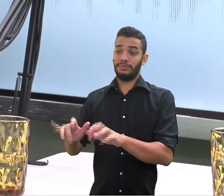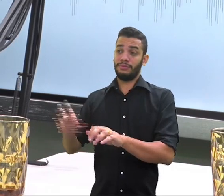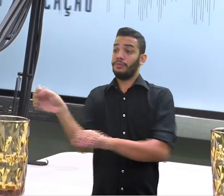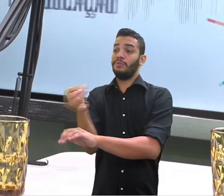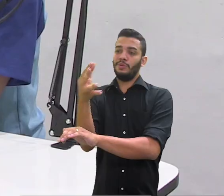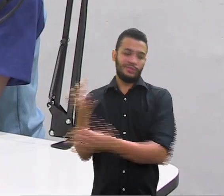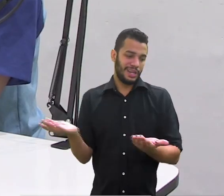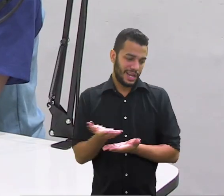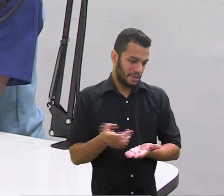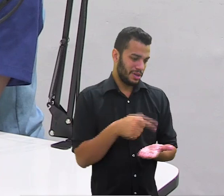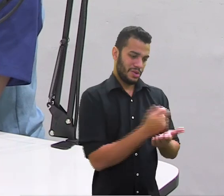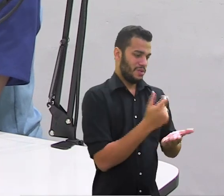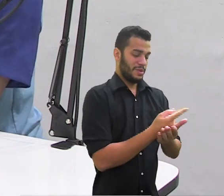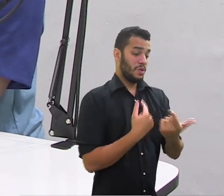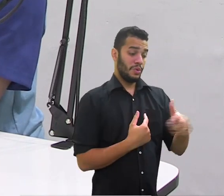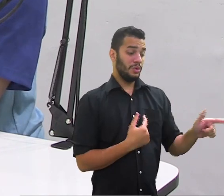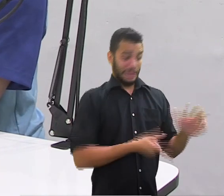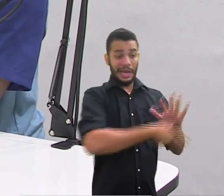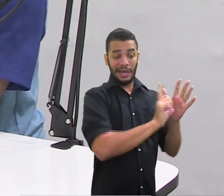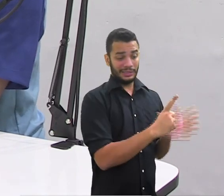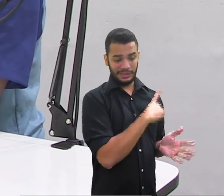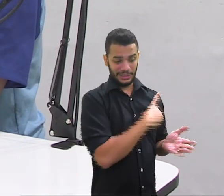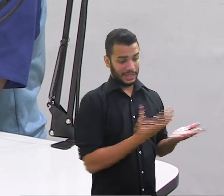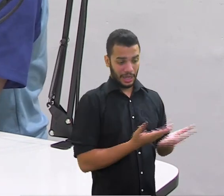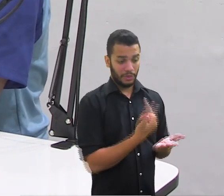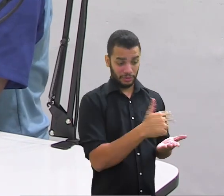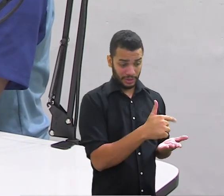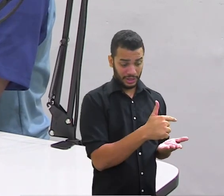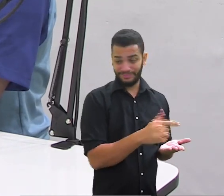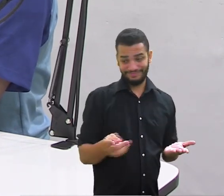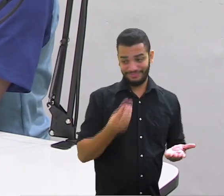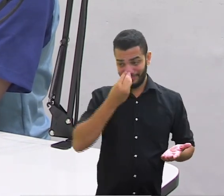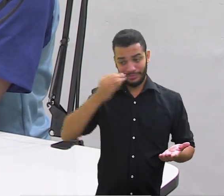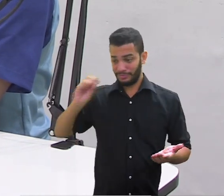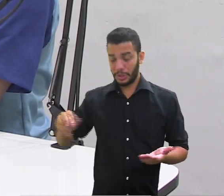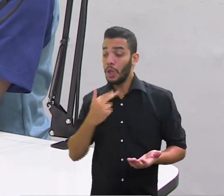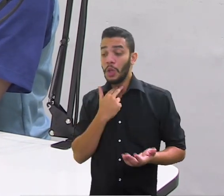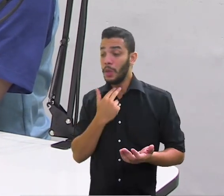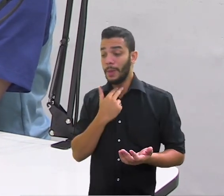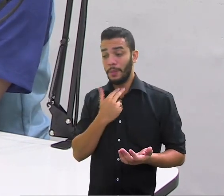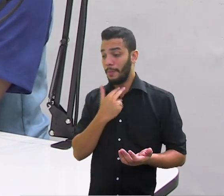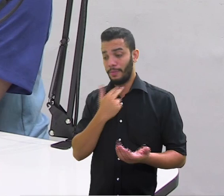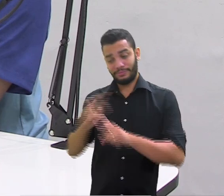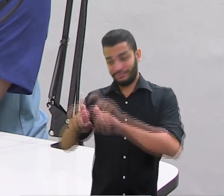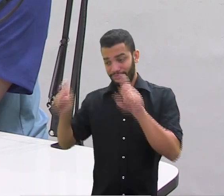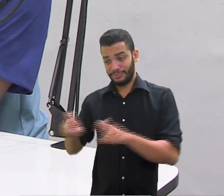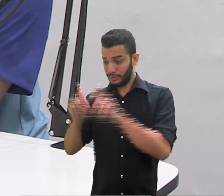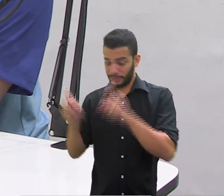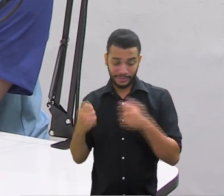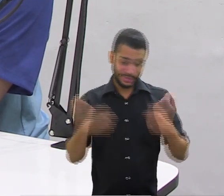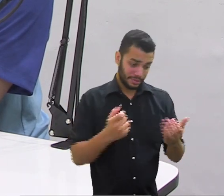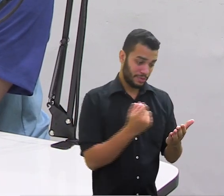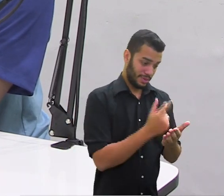dinheiro, ele gira só para compra, para investimento daquele bem. Eu costumo falar assim em minhas palestras. Por exemplo, suponhamos